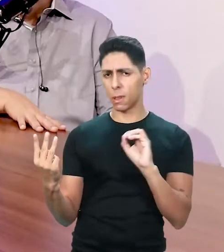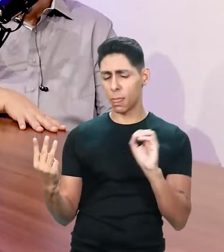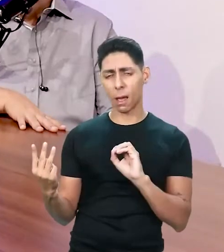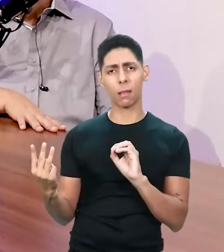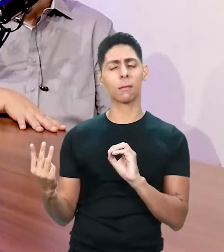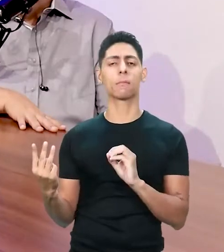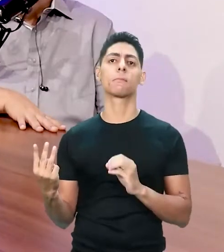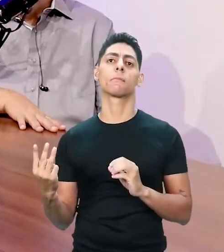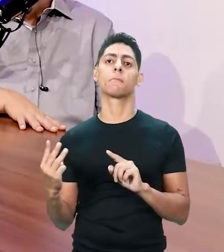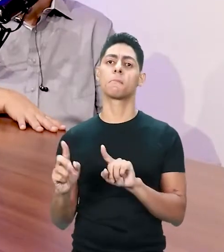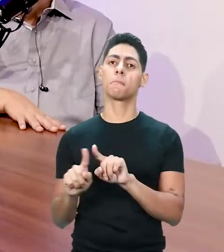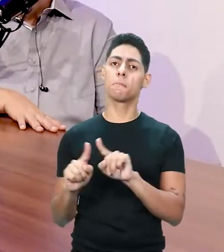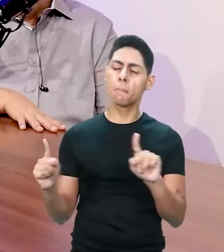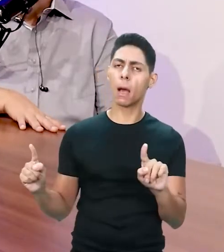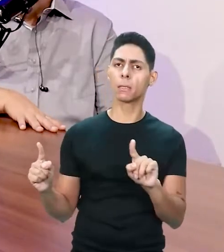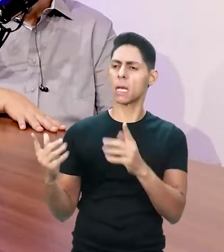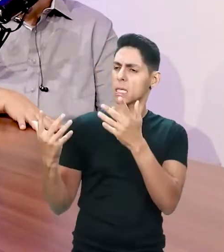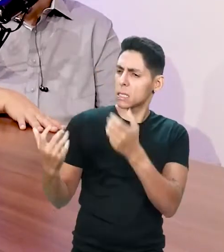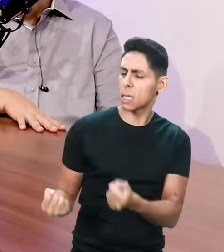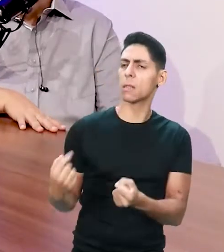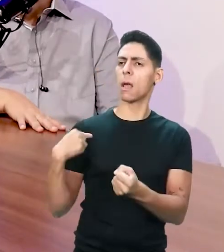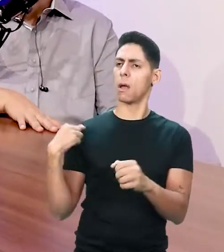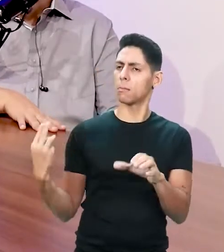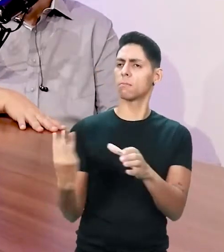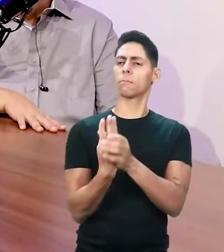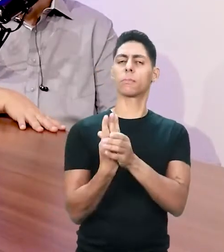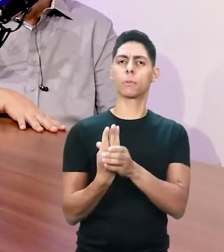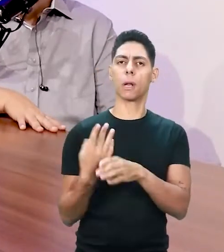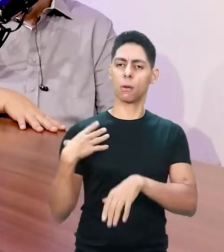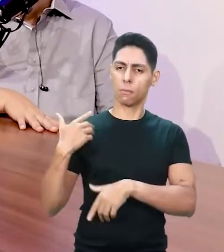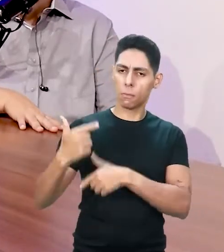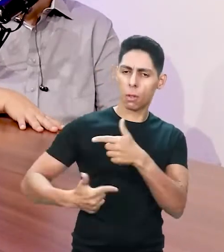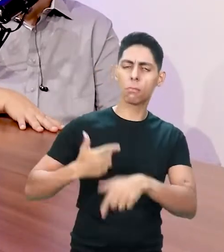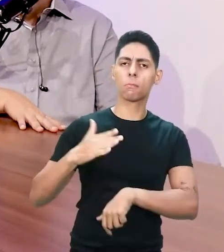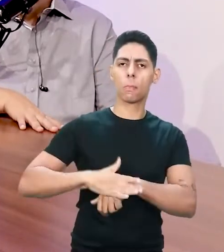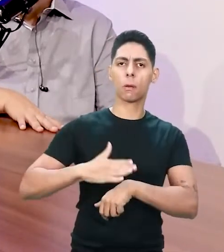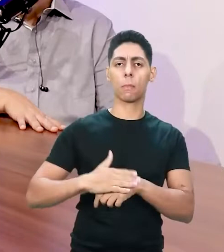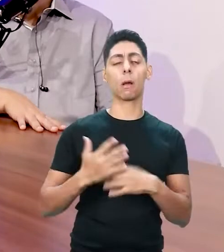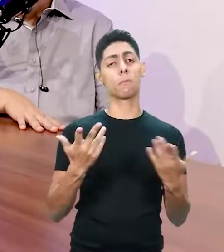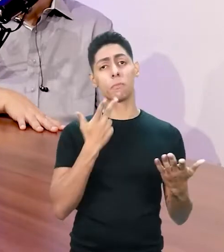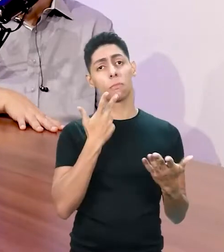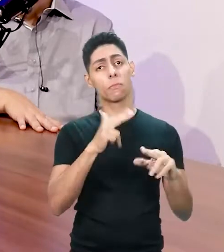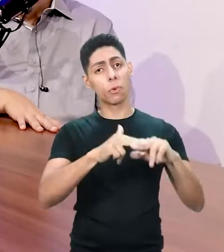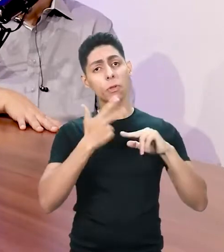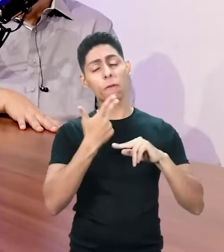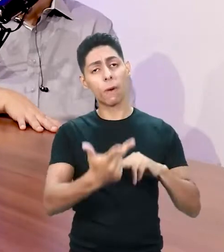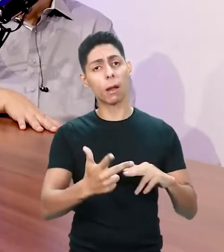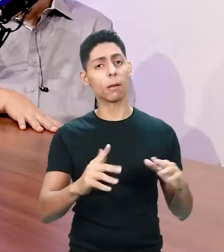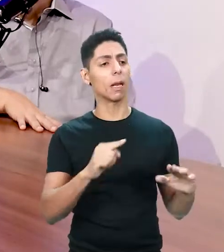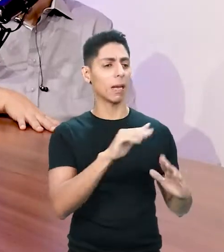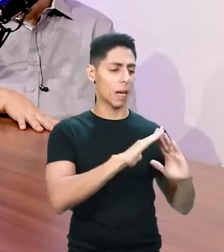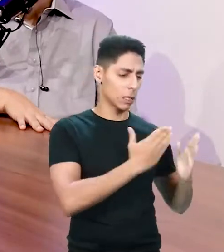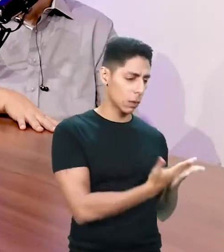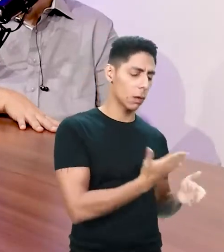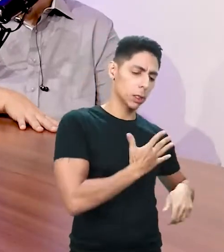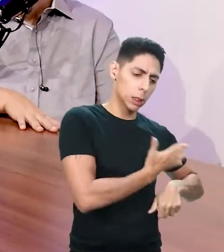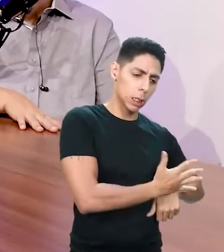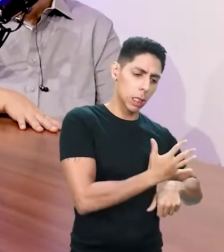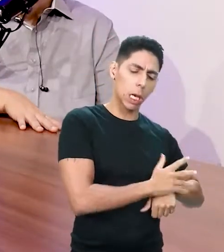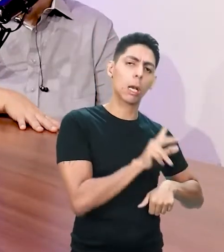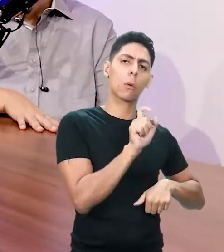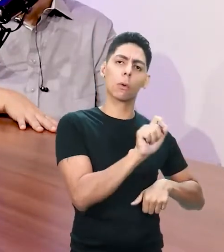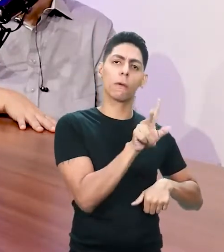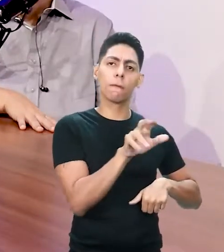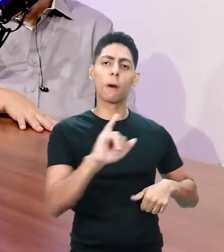íntimos, mas compraram a minha briga. Por isso que eu digo, a gente ensaia na escola, né, Antônio? O que vai tendo no mundo do trabalho. Eu tive o